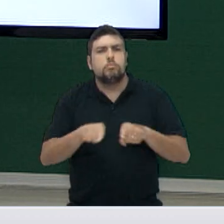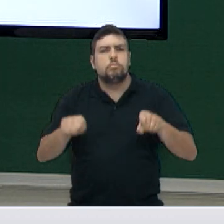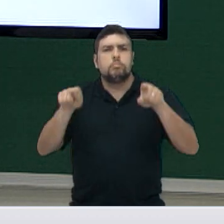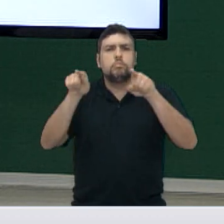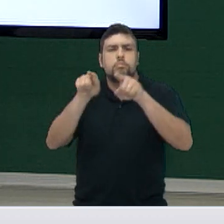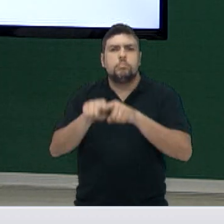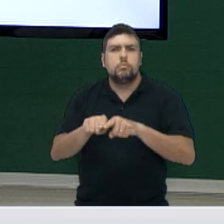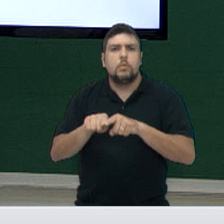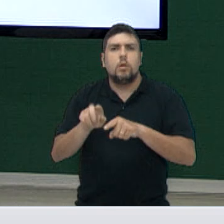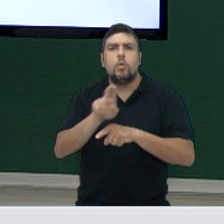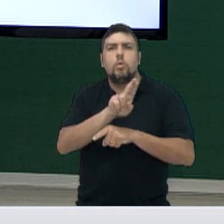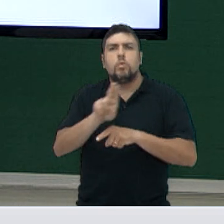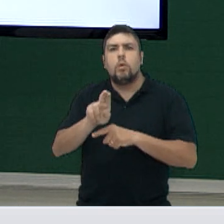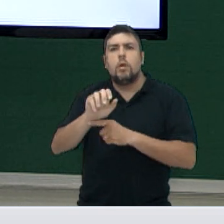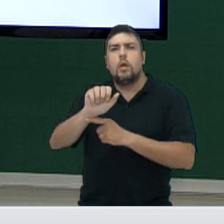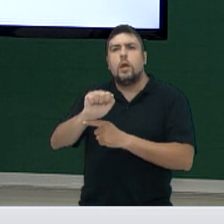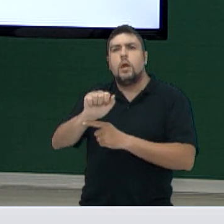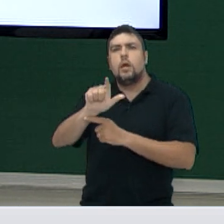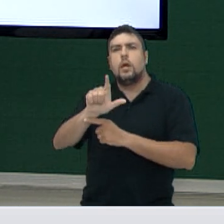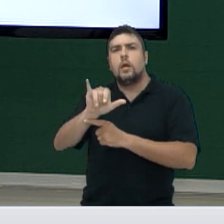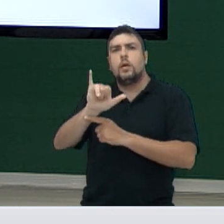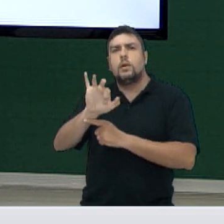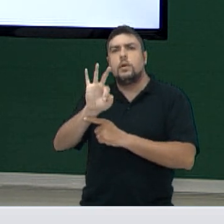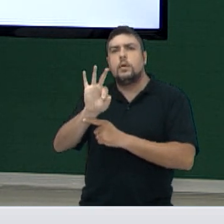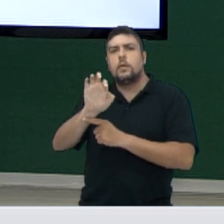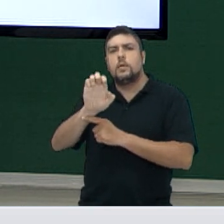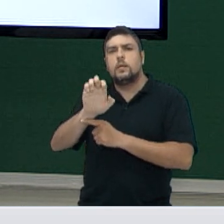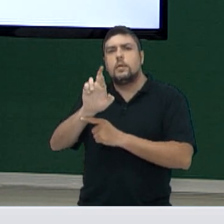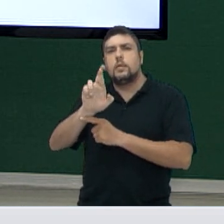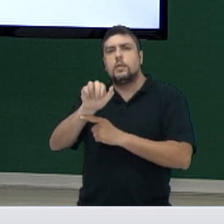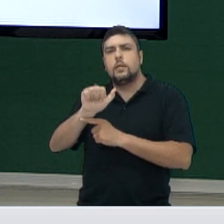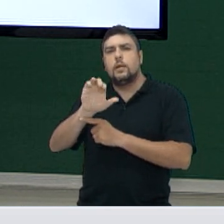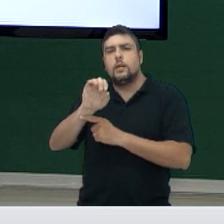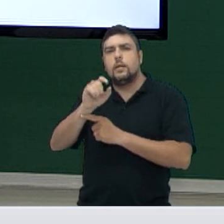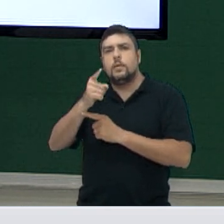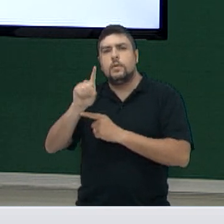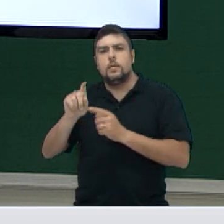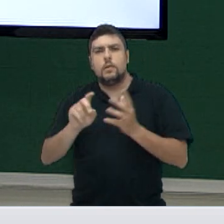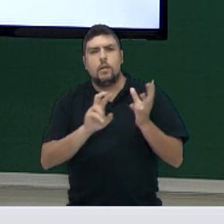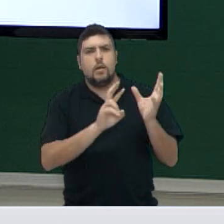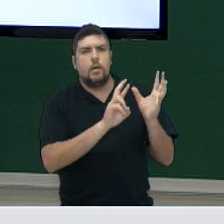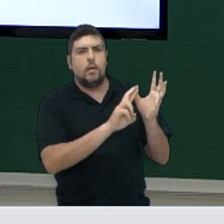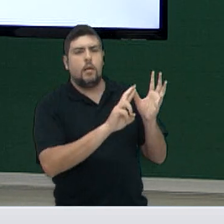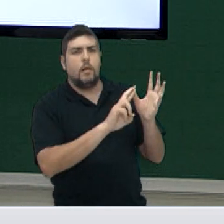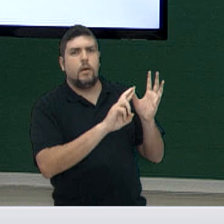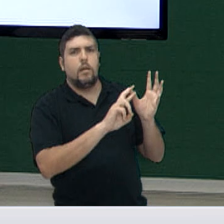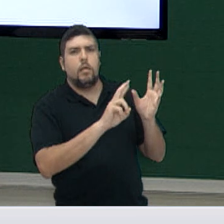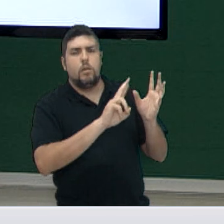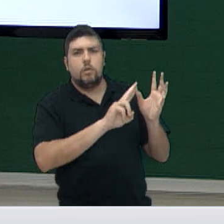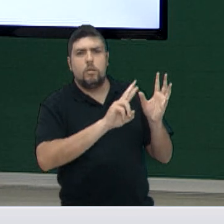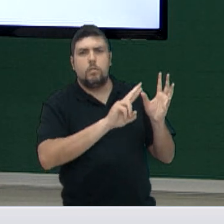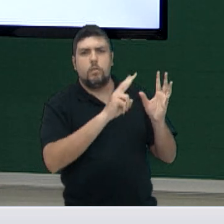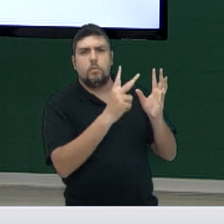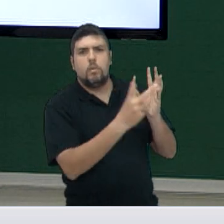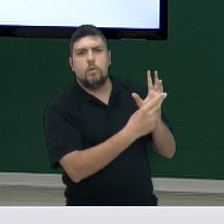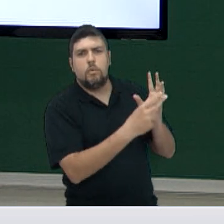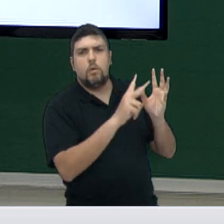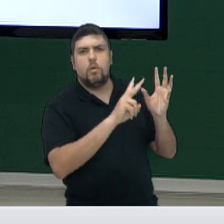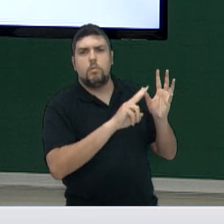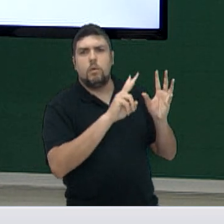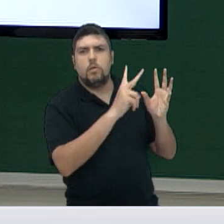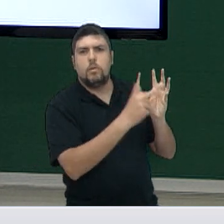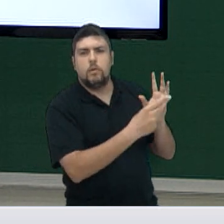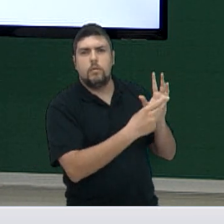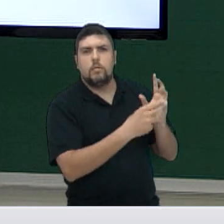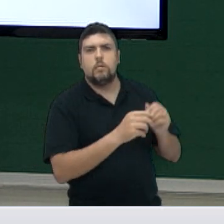vamos chamar de aliteração, que é a repetição do som de uma consoante. Olha que legal, né? Esse poema